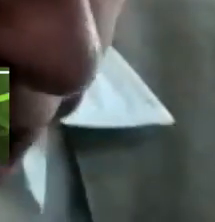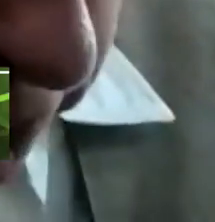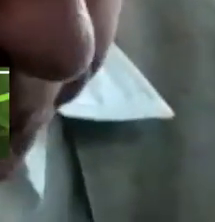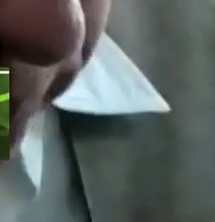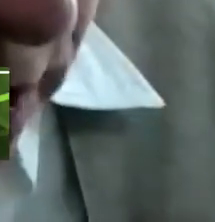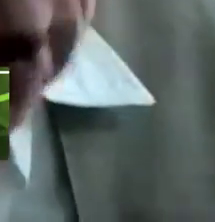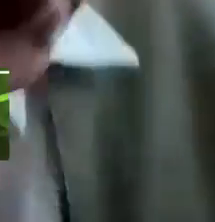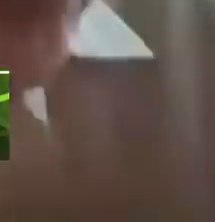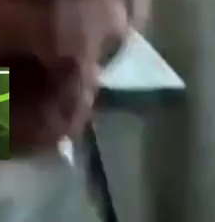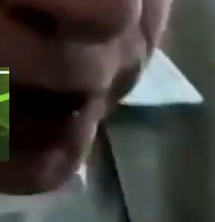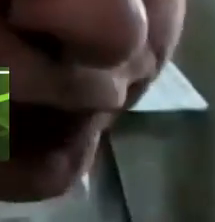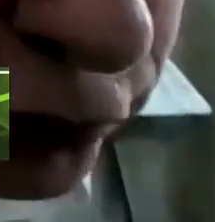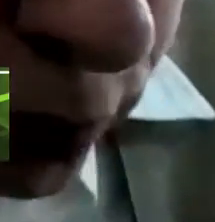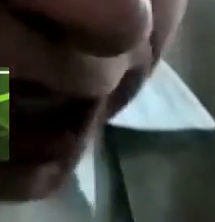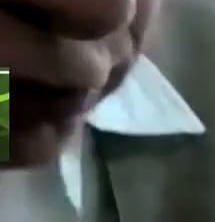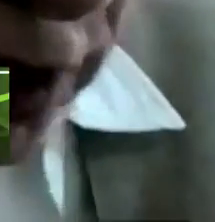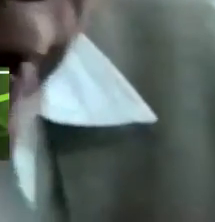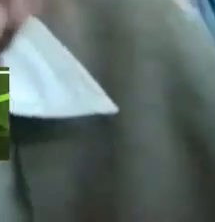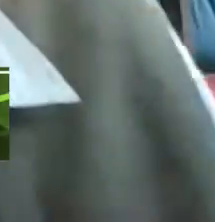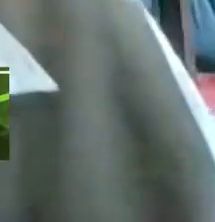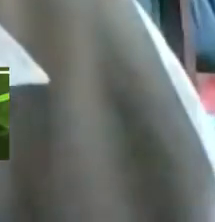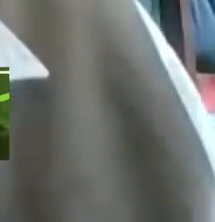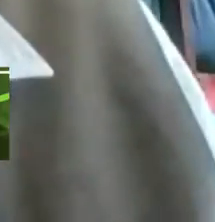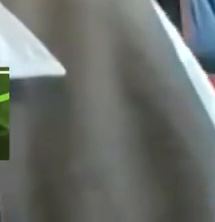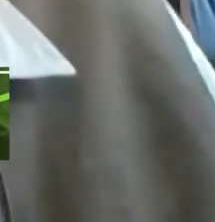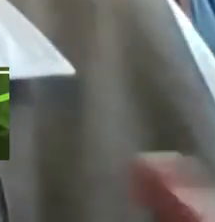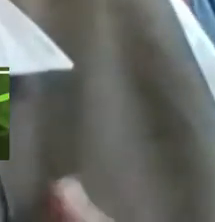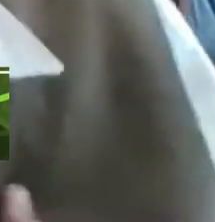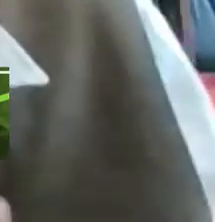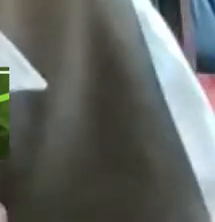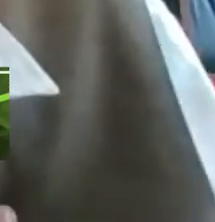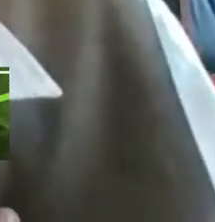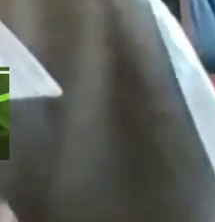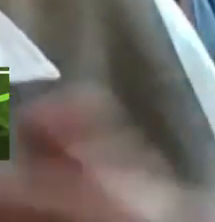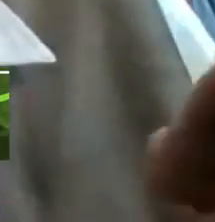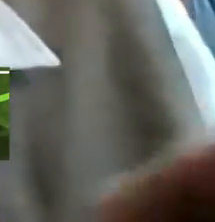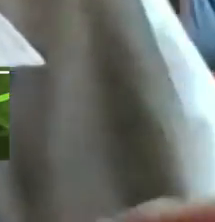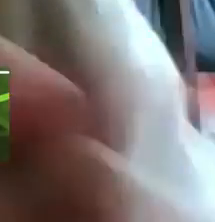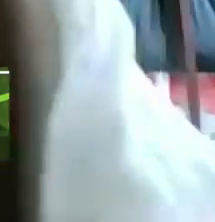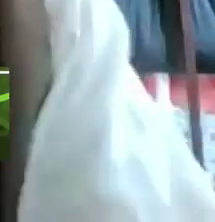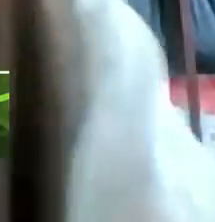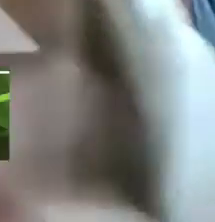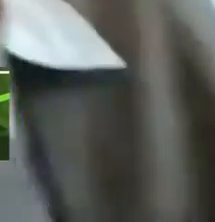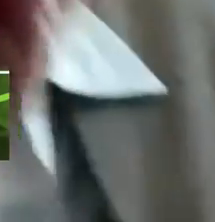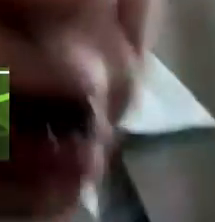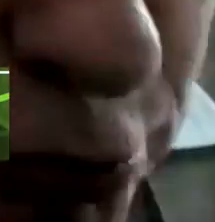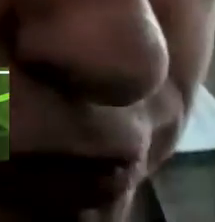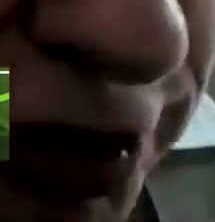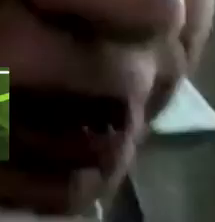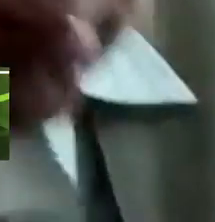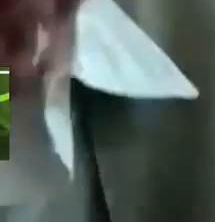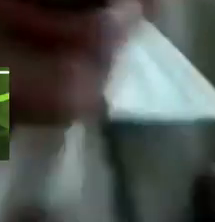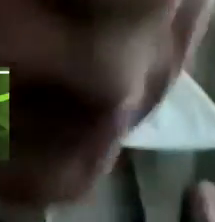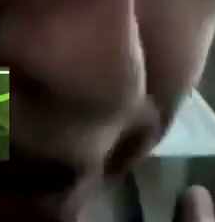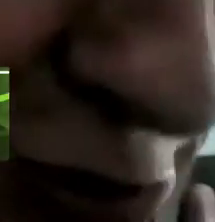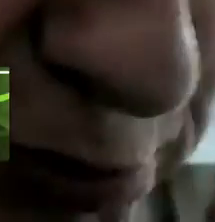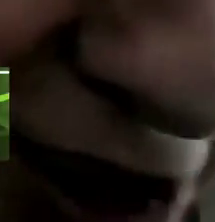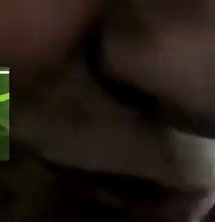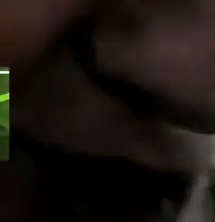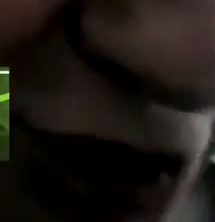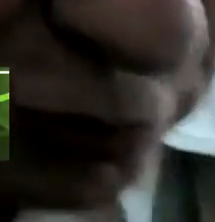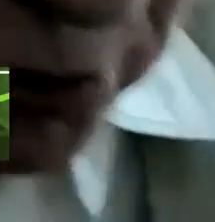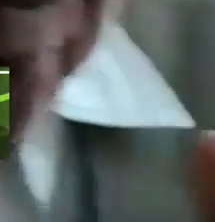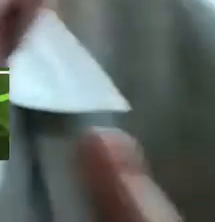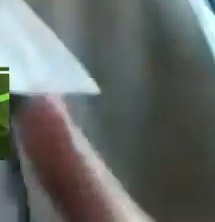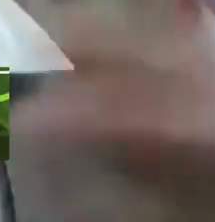comemorado e depois aperfeiçoado não é isso Danieli eu mesmo fiz leis e depois fiz leis corrigindo e ampliando leis